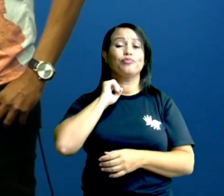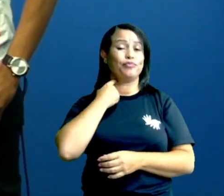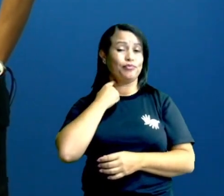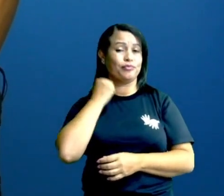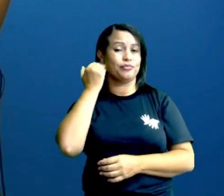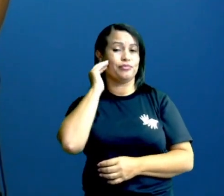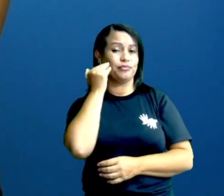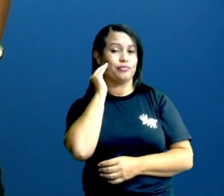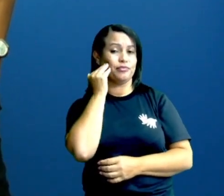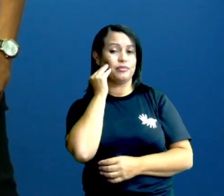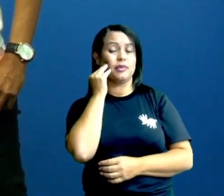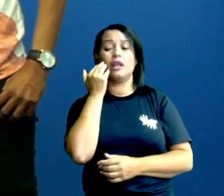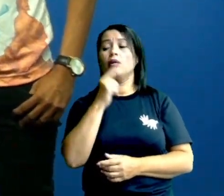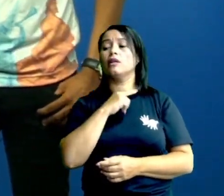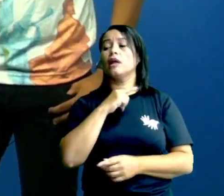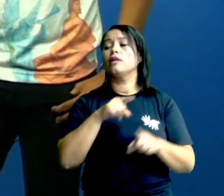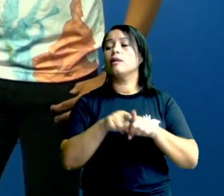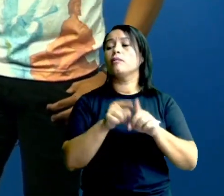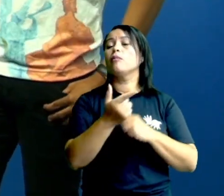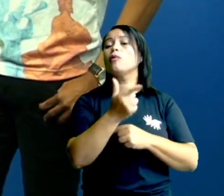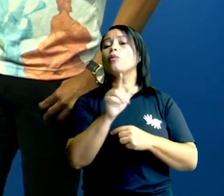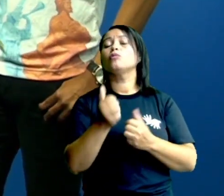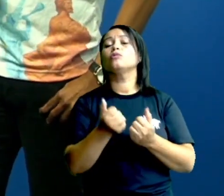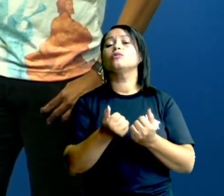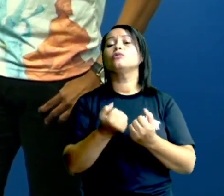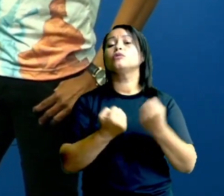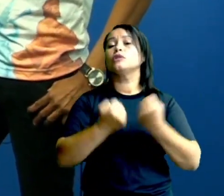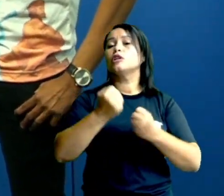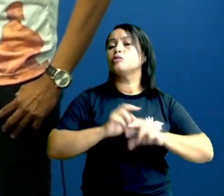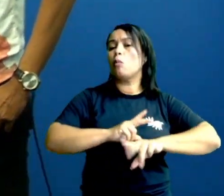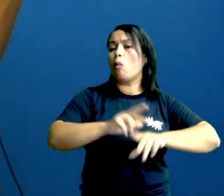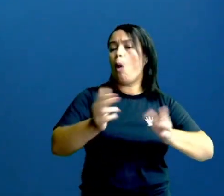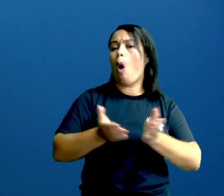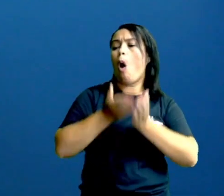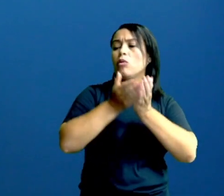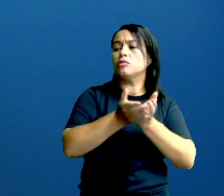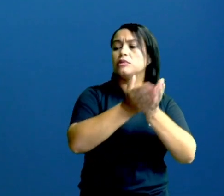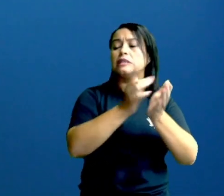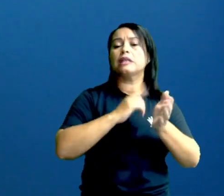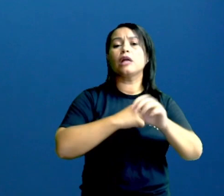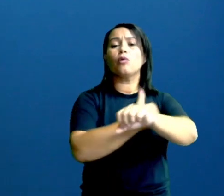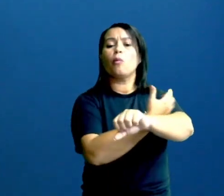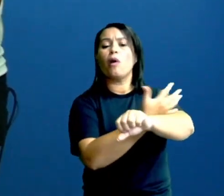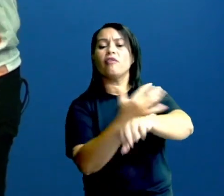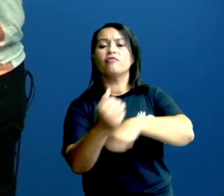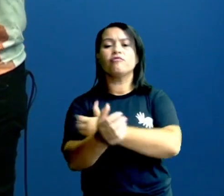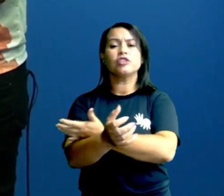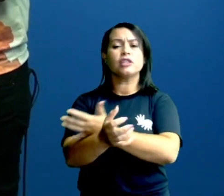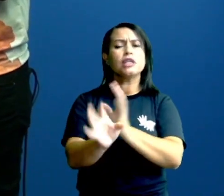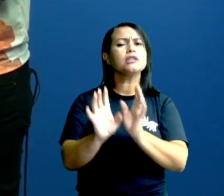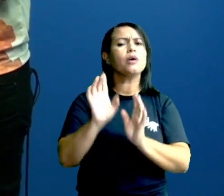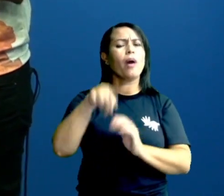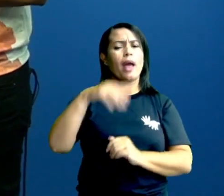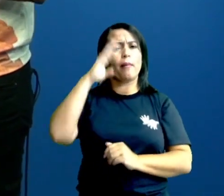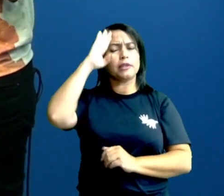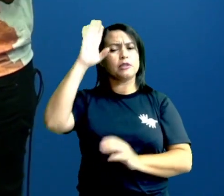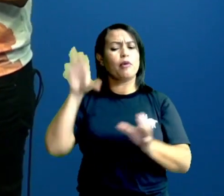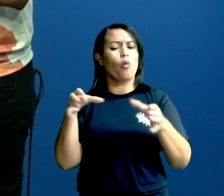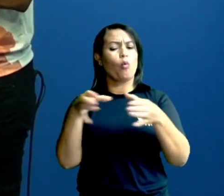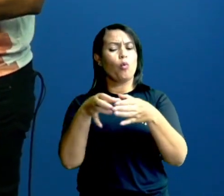poluídos Tá bom então destaque é para o transporte de a vegetação logicamente o principal grupo